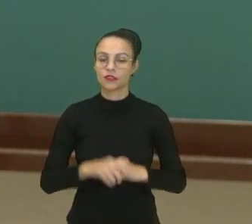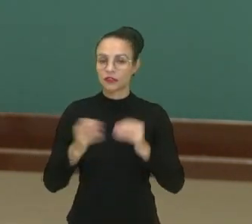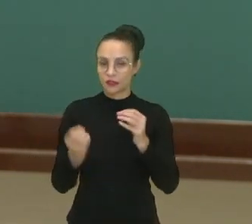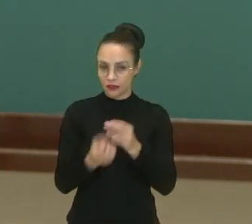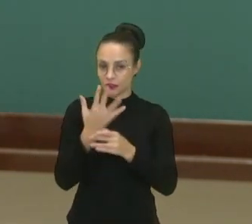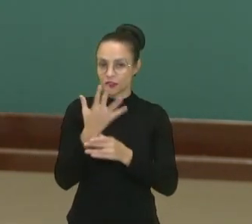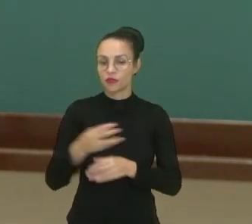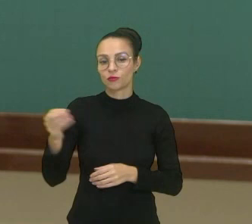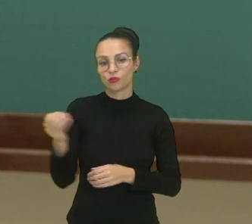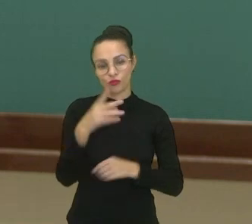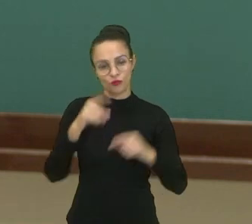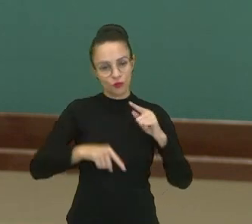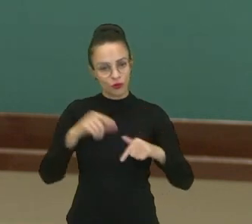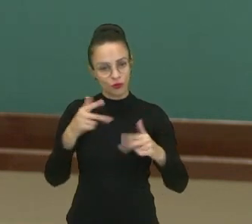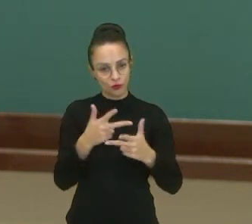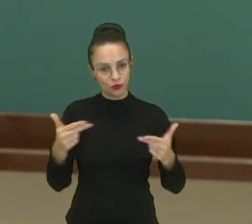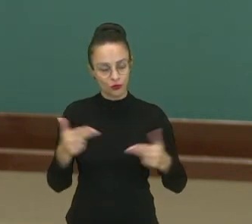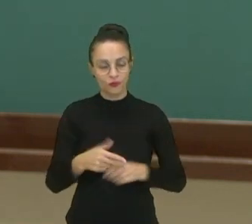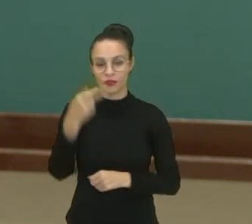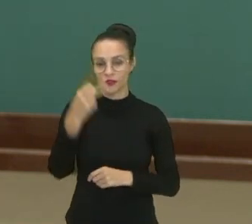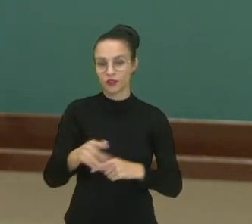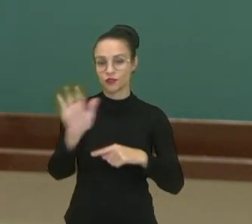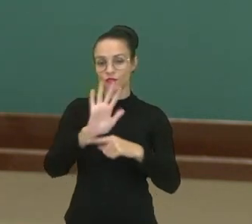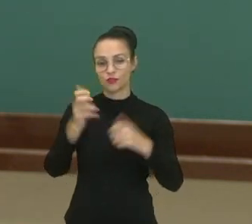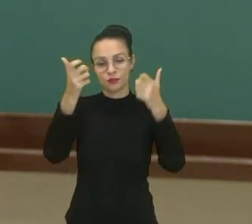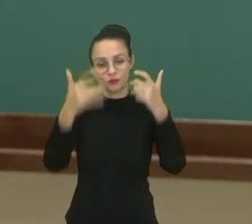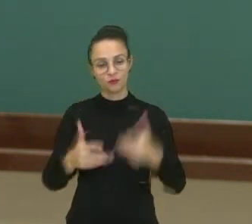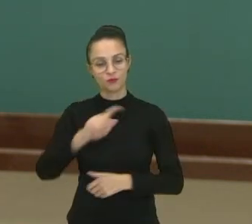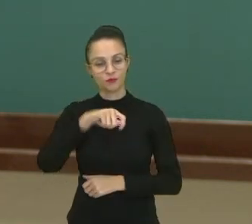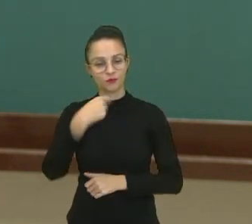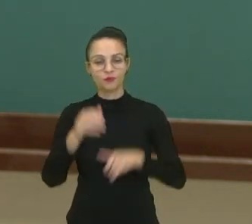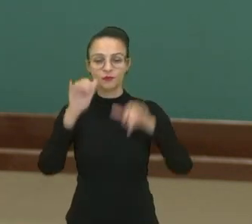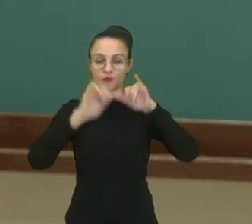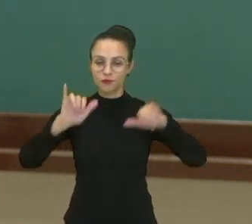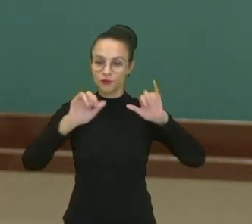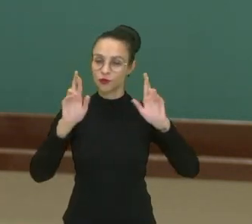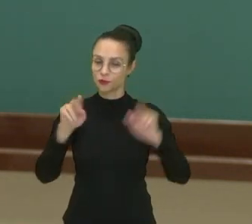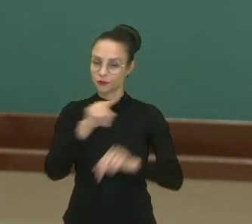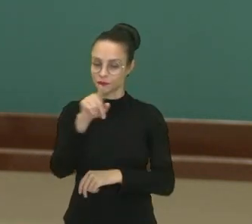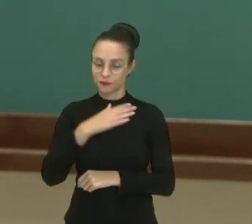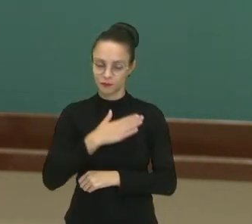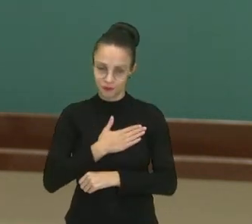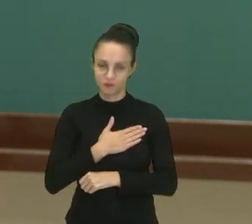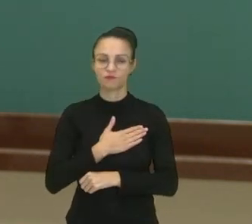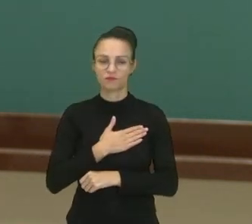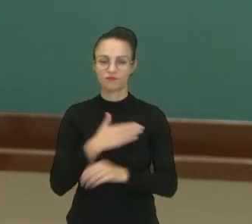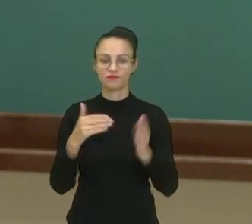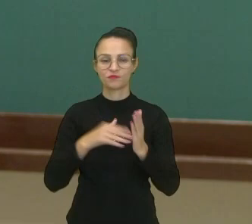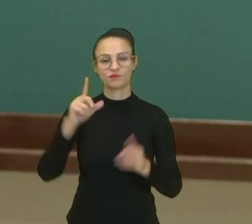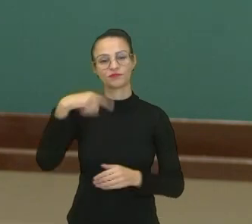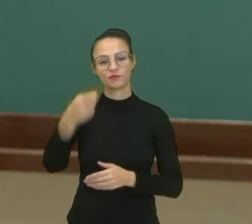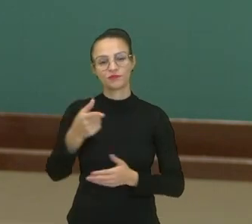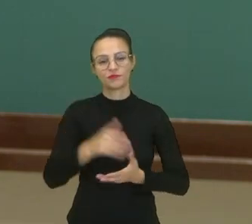Criamos um novo produto. Neste vídeo falamos sobre propaganda. Espero que vocês tenham gostado e